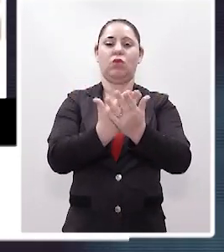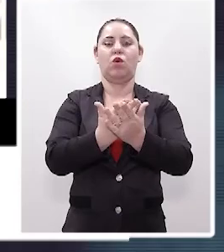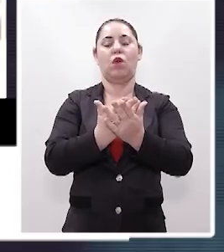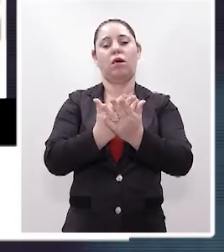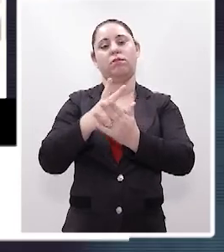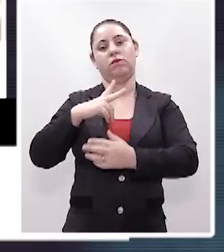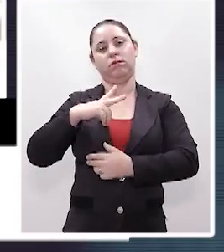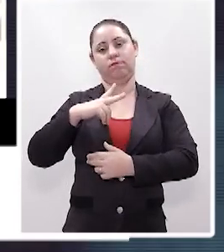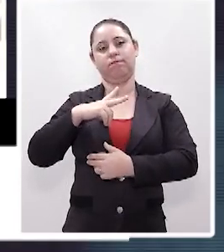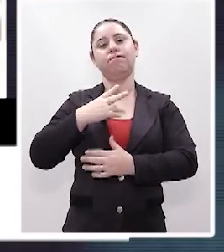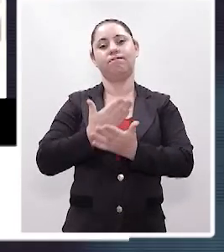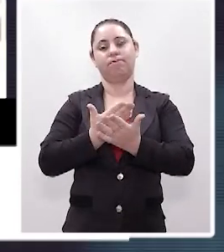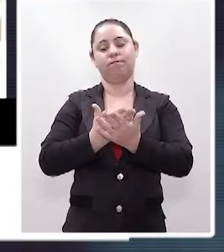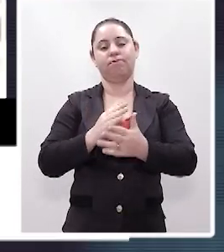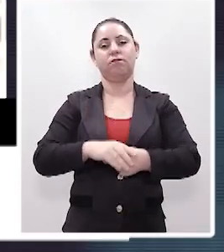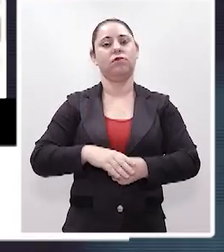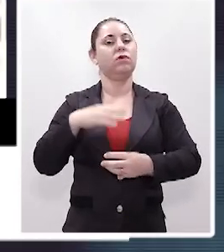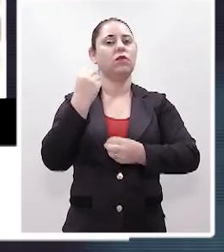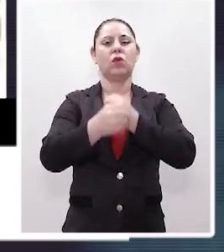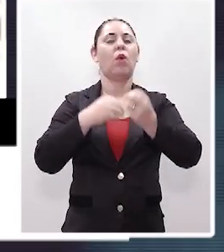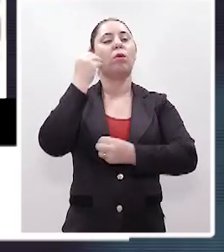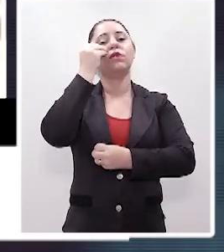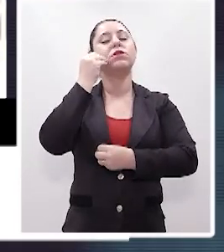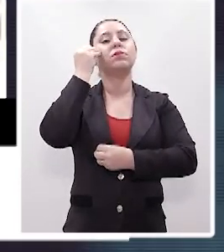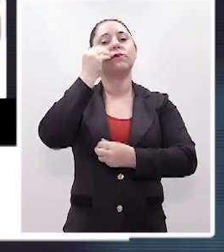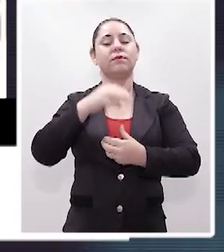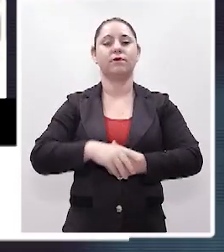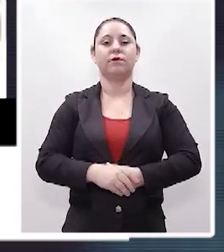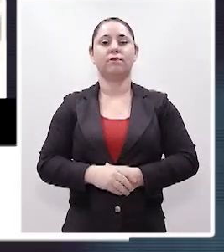escola particular. E como foi a experiência?